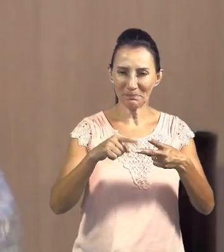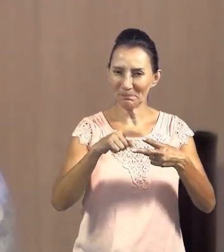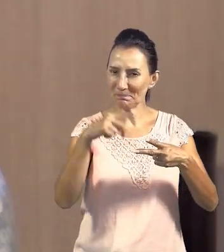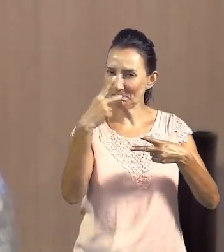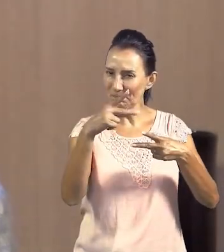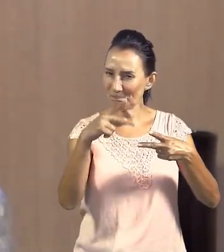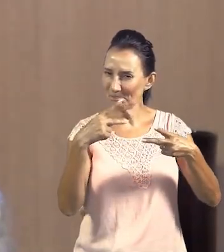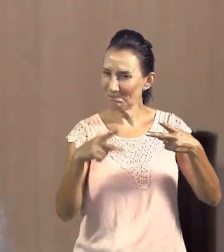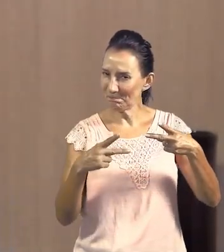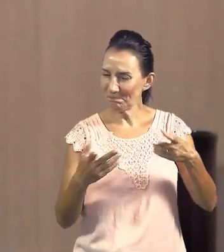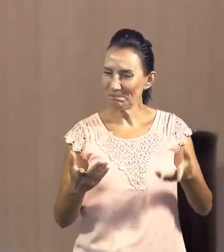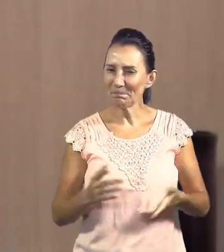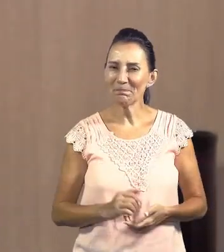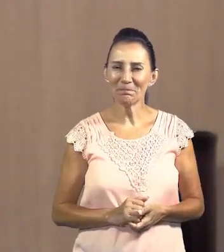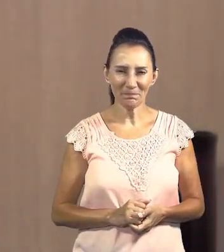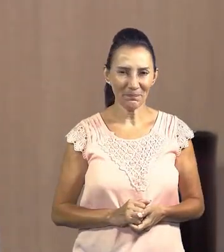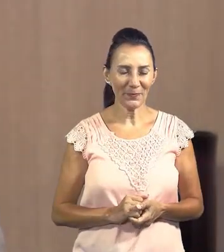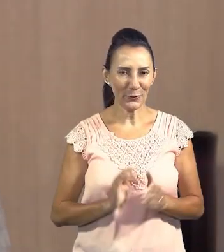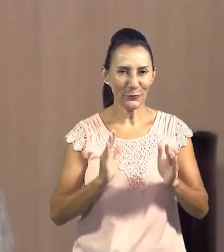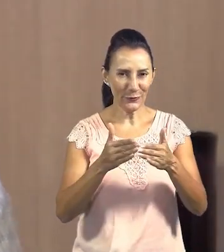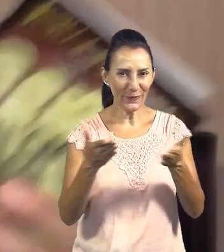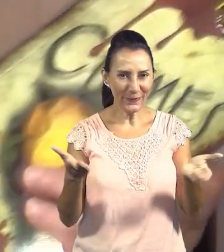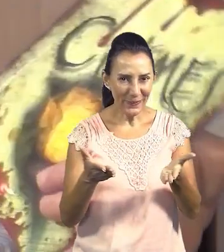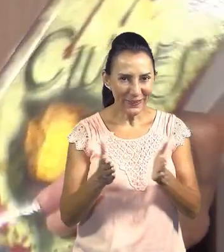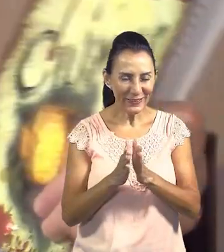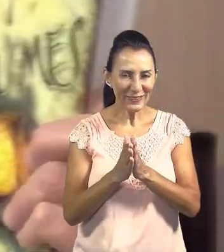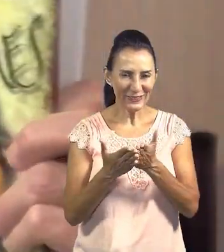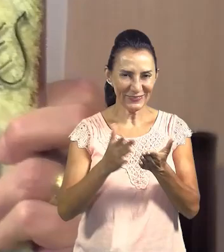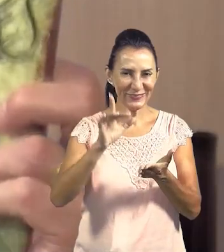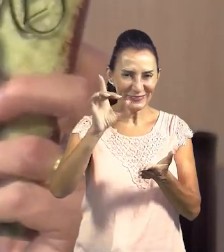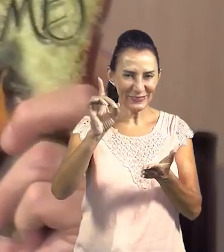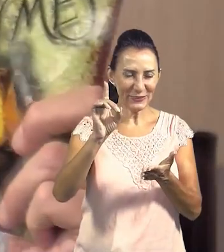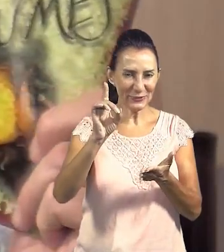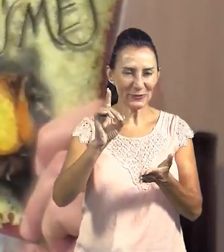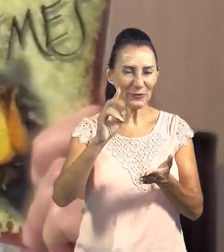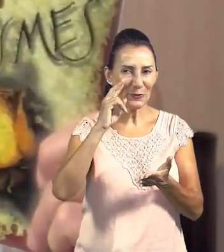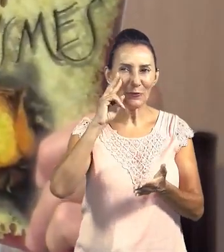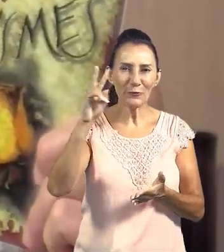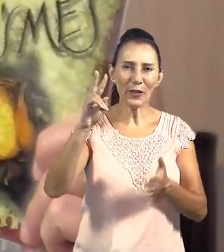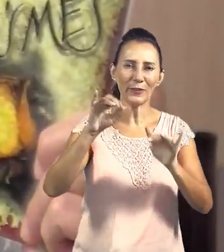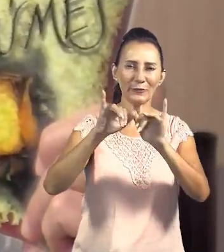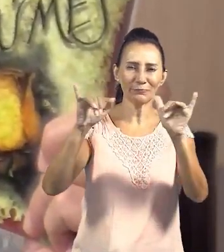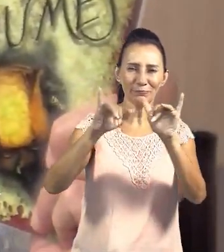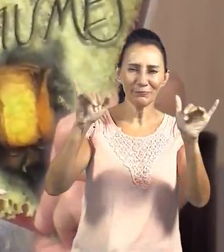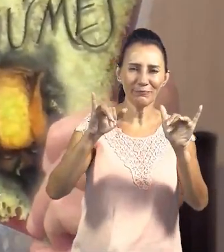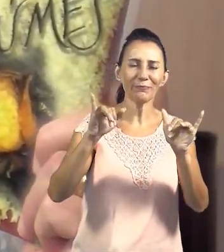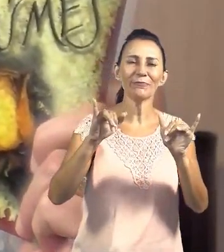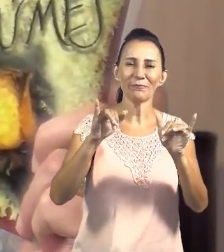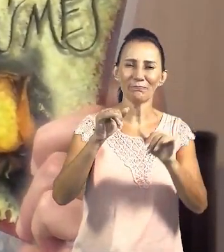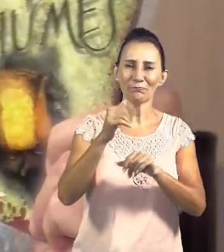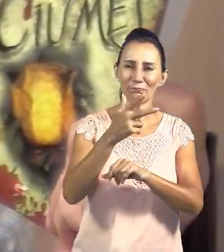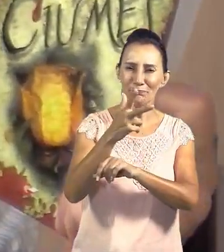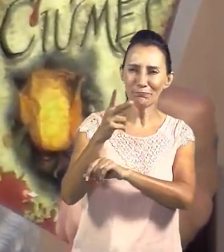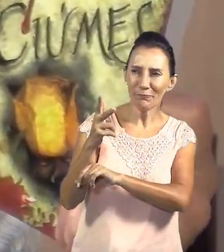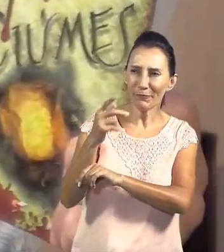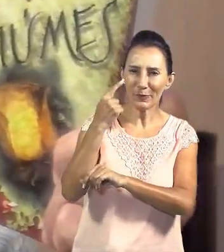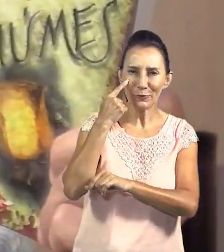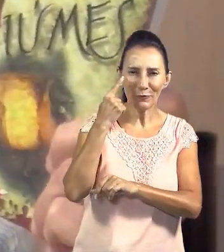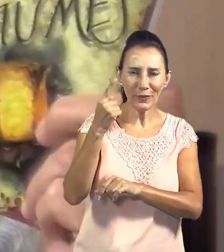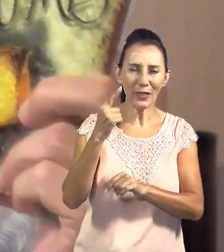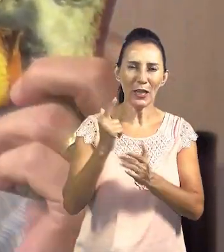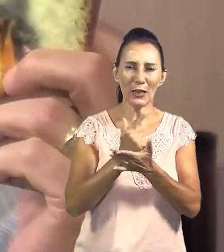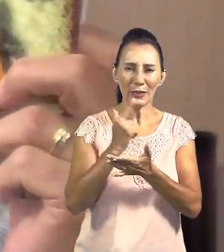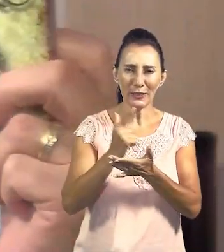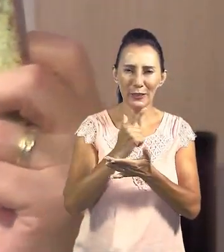Muito legal. Vamos à palavra de Deus? Vamos lá, depois você vê a chamada aí para o colégio, para os meus livros